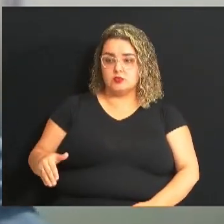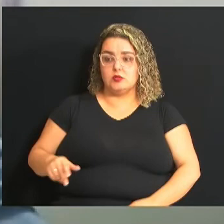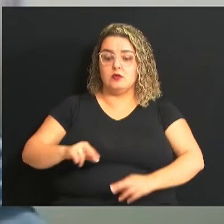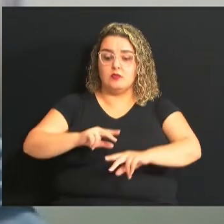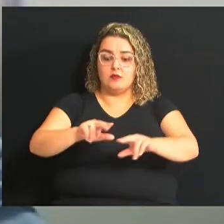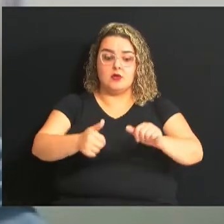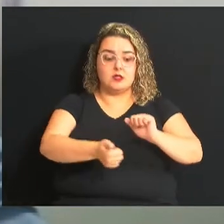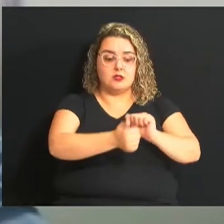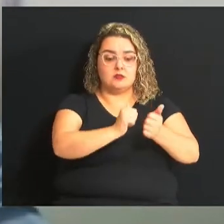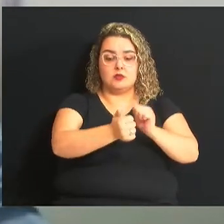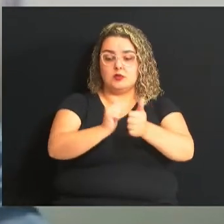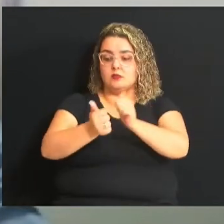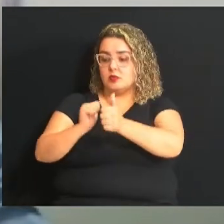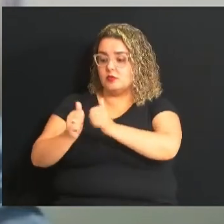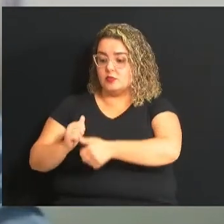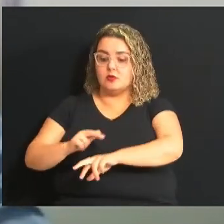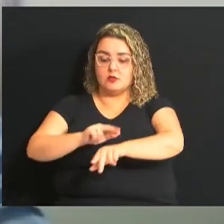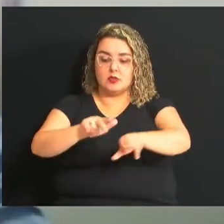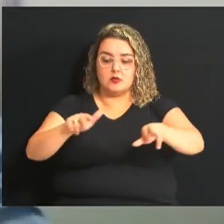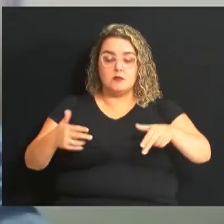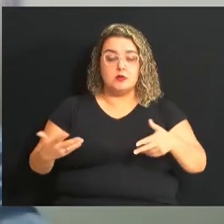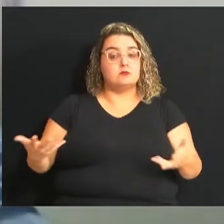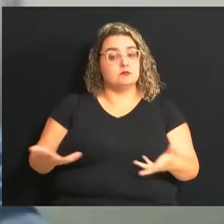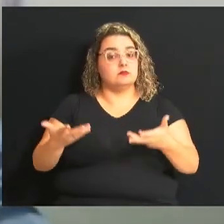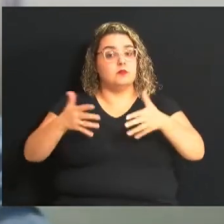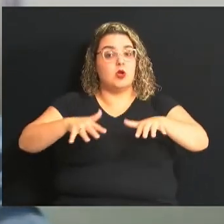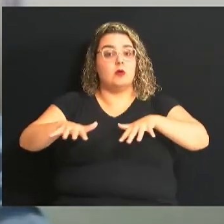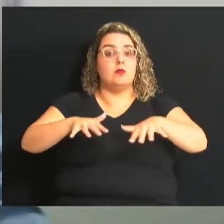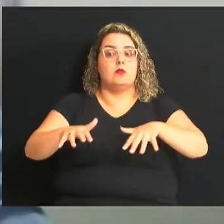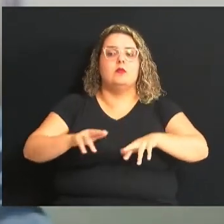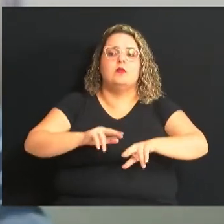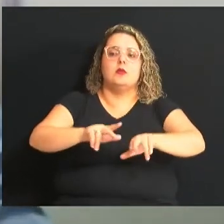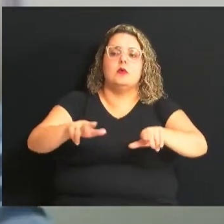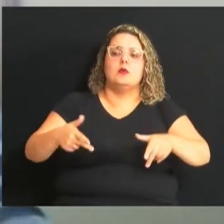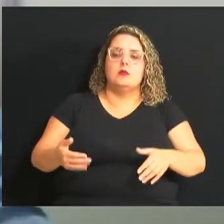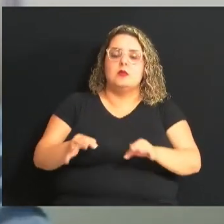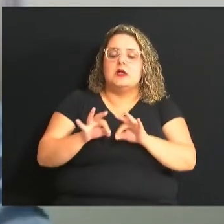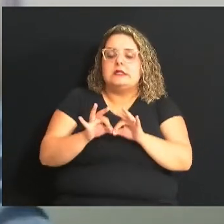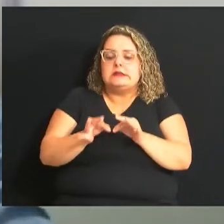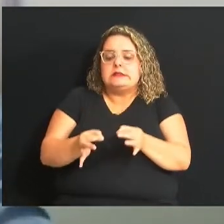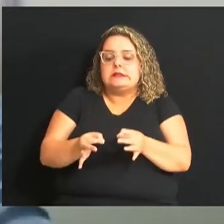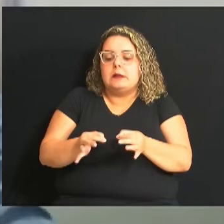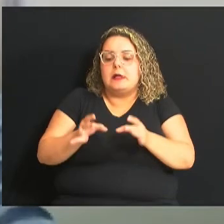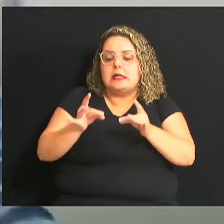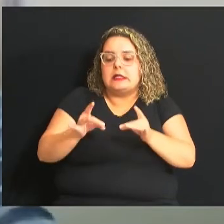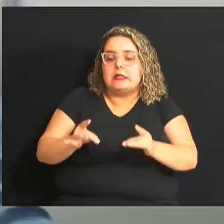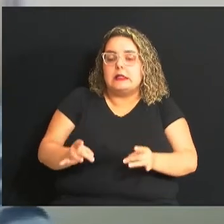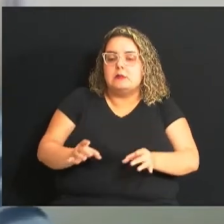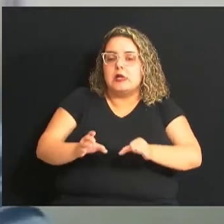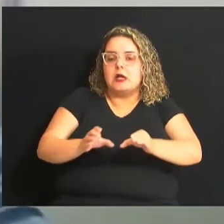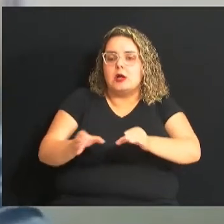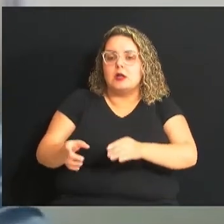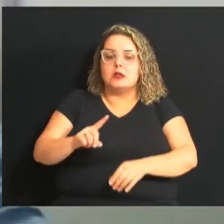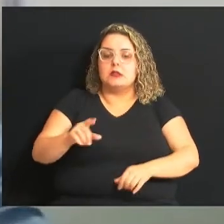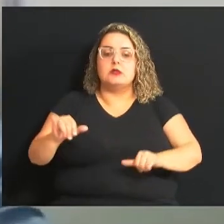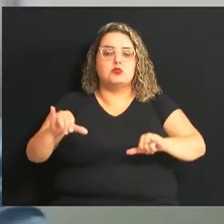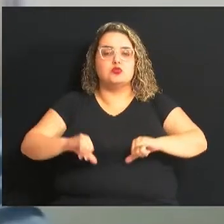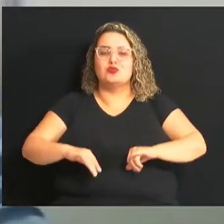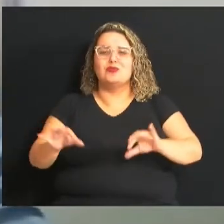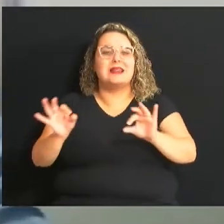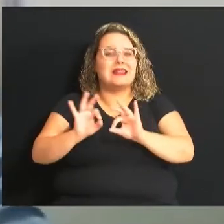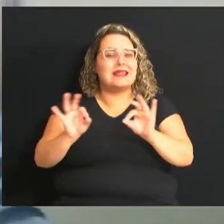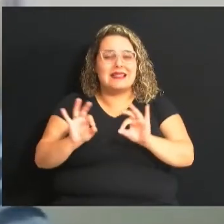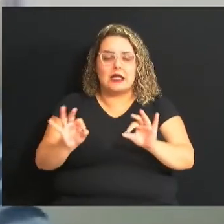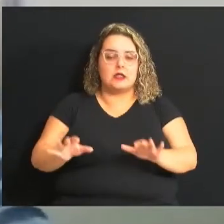esportes, vai contribuir muito para ela ser uma pessoa com movimento, com repertório motor mais fino, mais coordenada, que não sofra para executar praticamente movimento